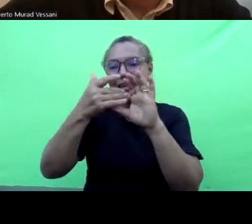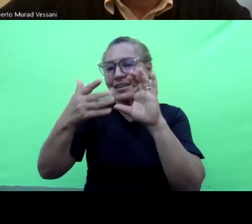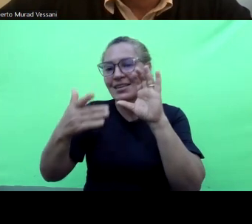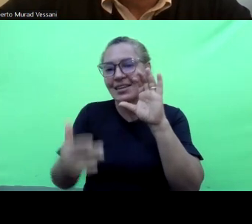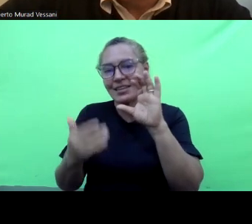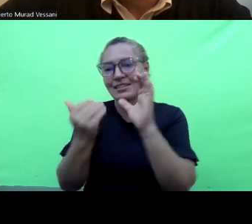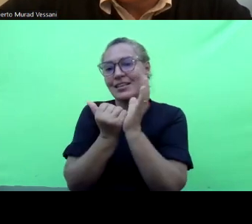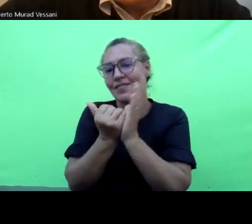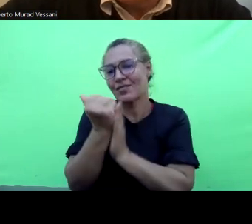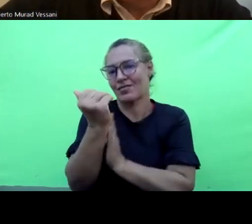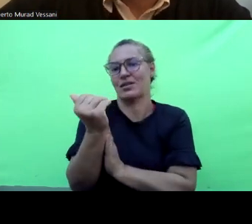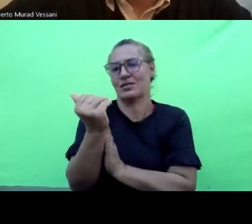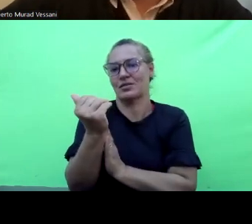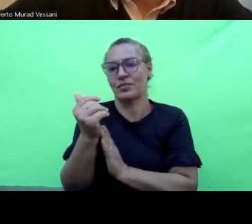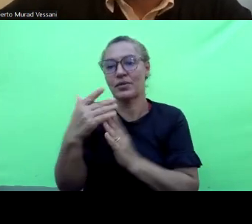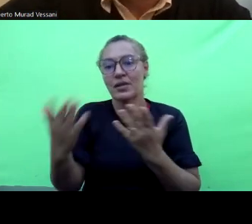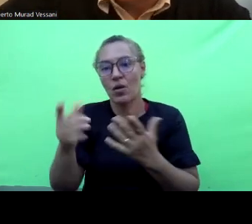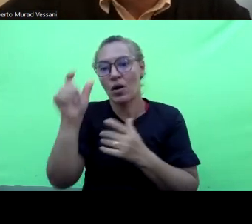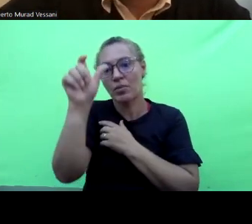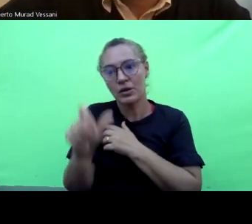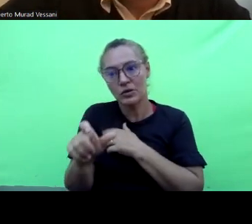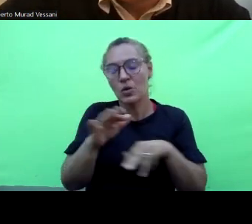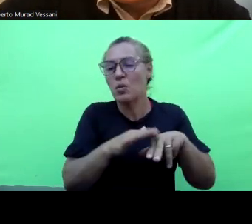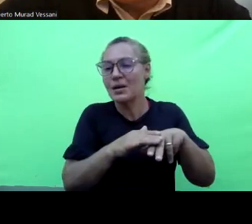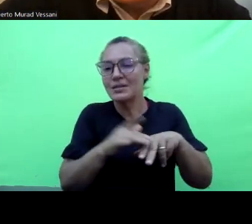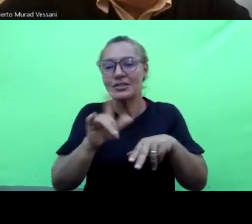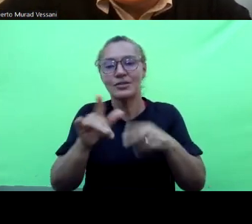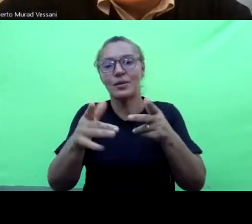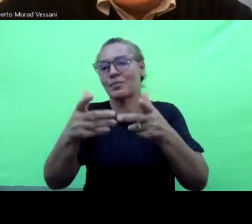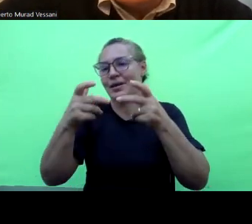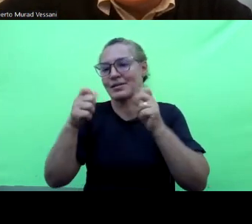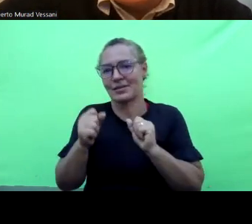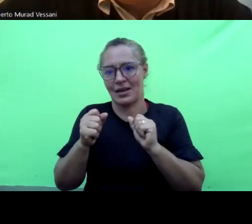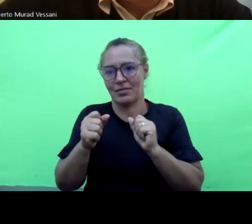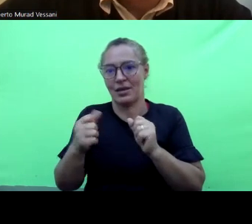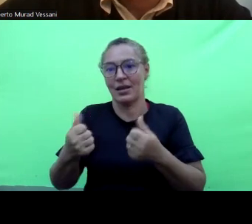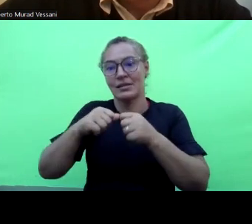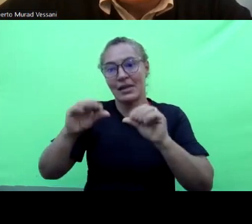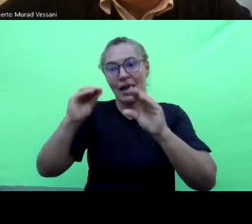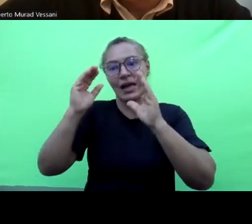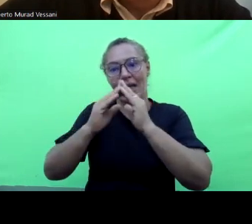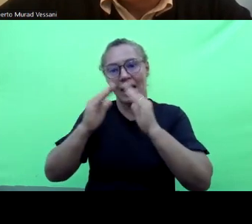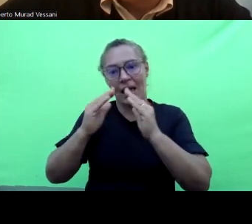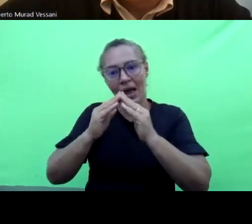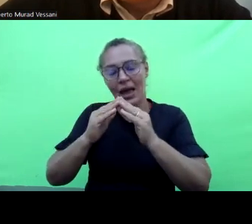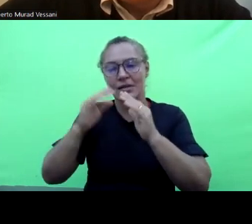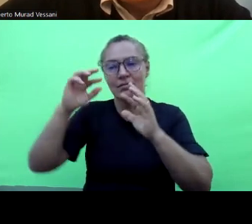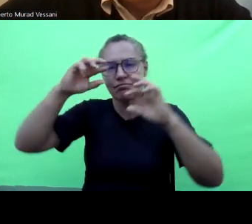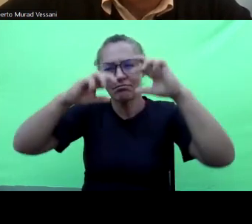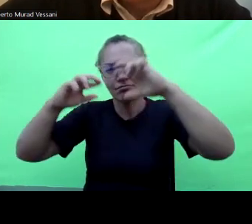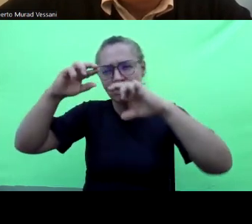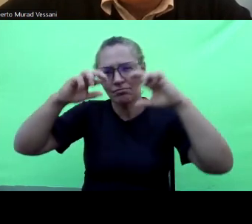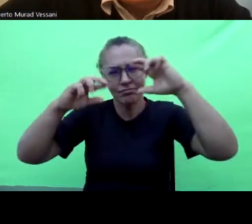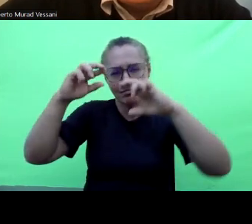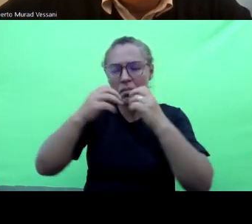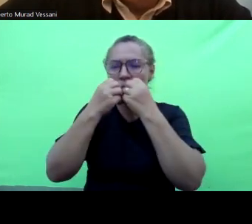Então o paciente não percebe, ele está em casa, enxerga aparentemente bem, vai para o trabalho, também não percebe nada,